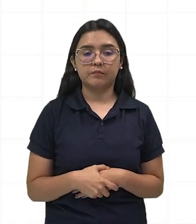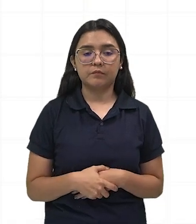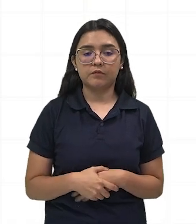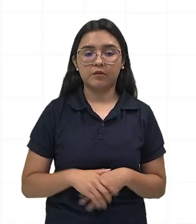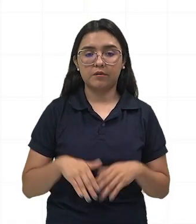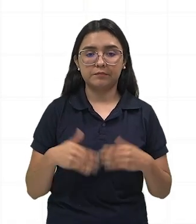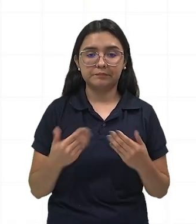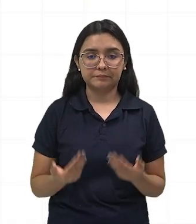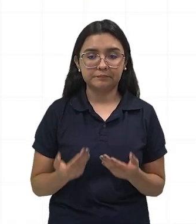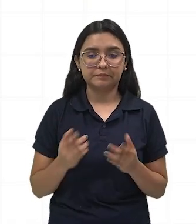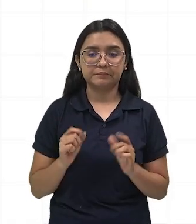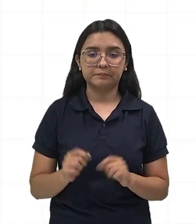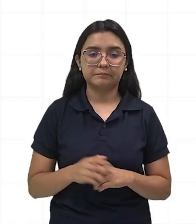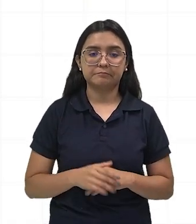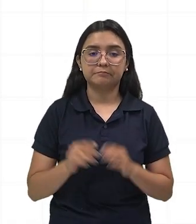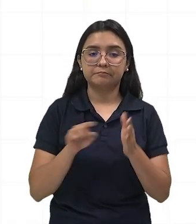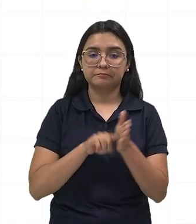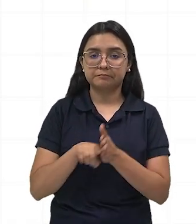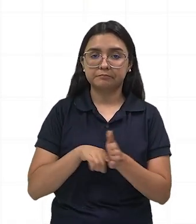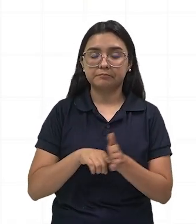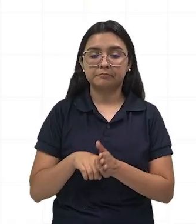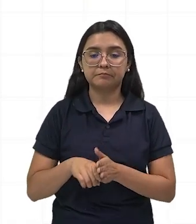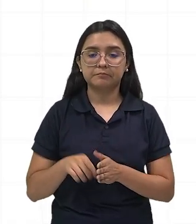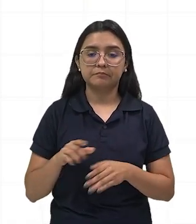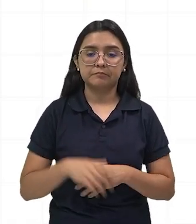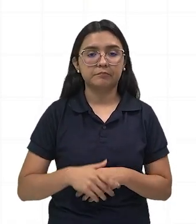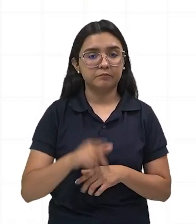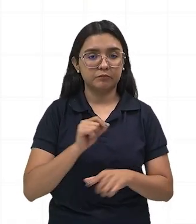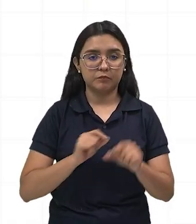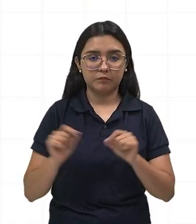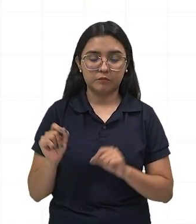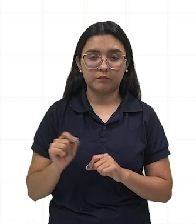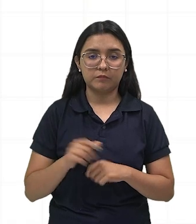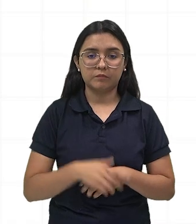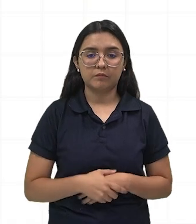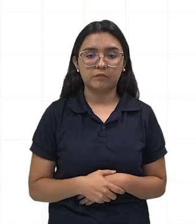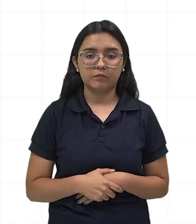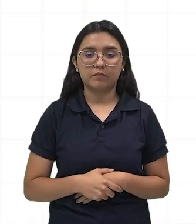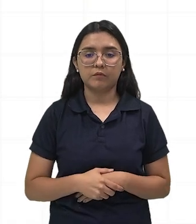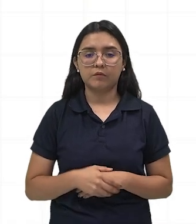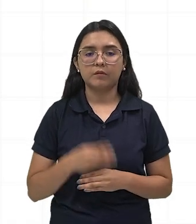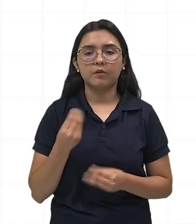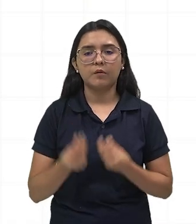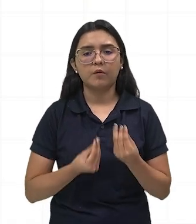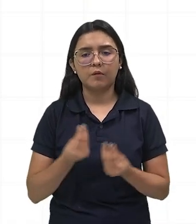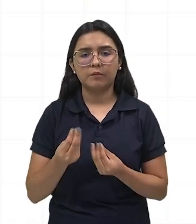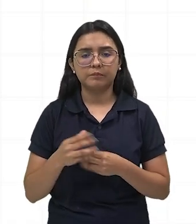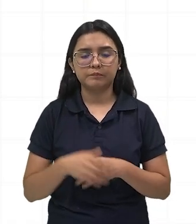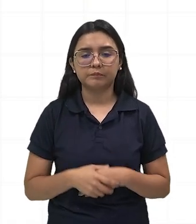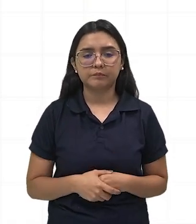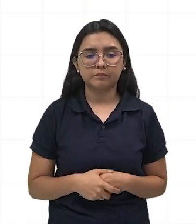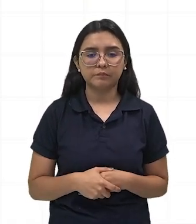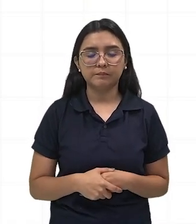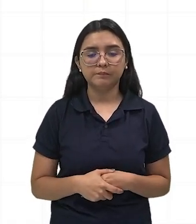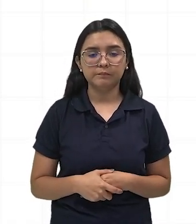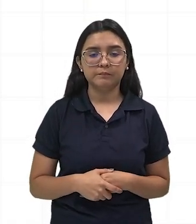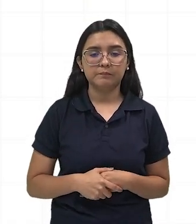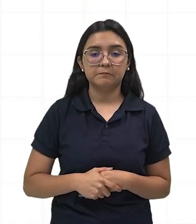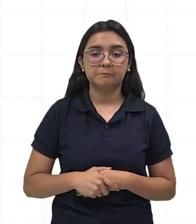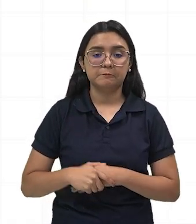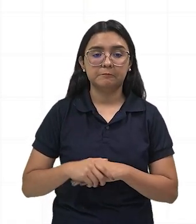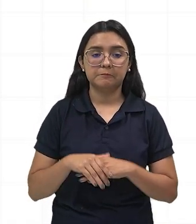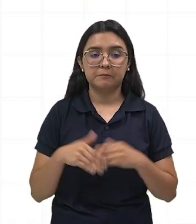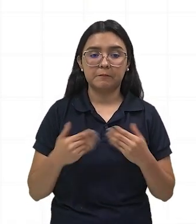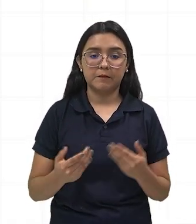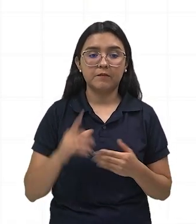Tá? Então, nós vimos aí uma pesquisa que foi aleatoriamente. Como que vai ser essa aleatoriedade? Isso vai ser